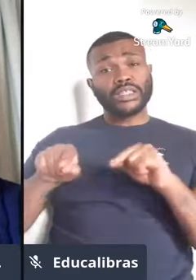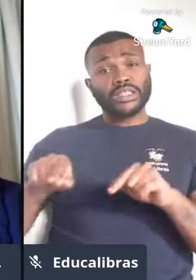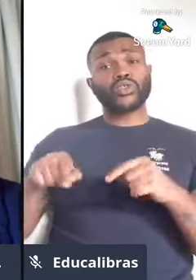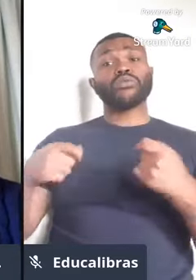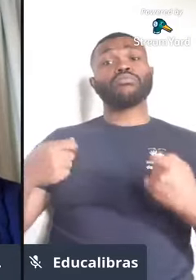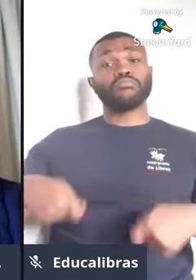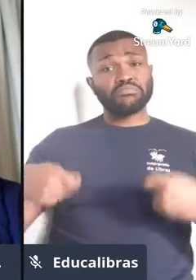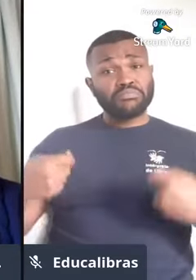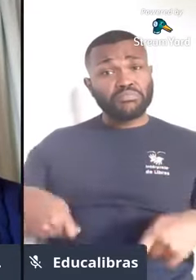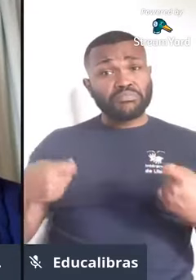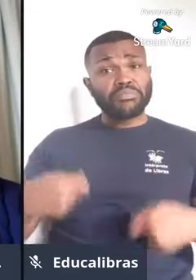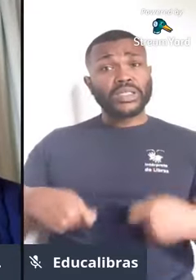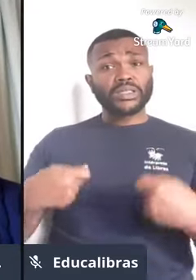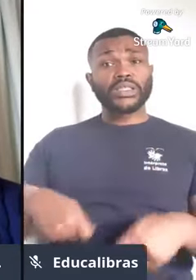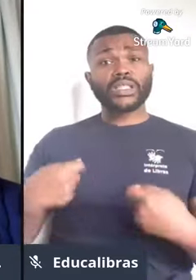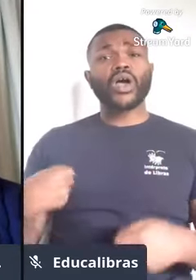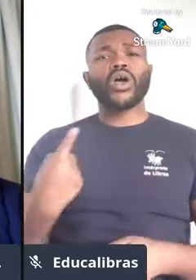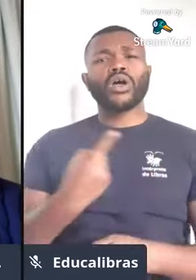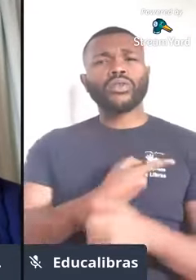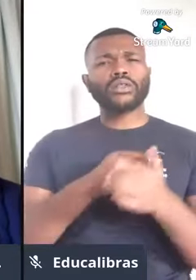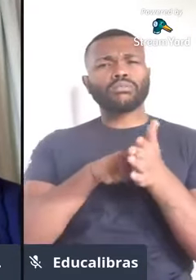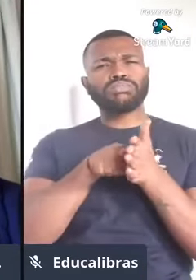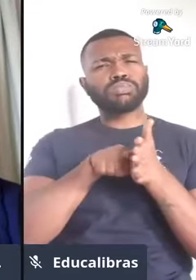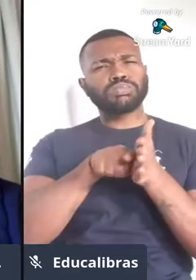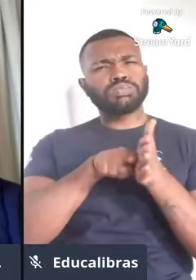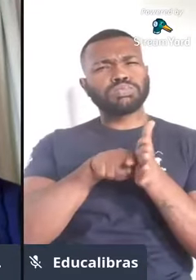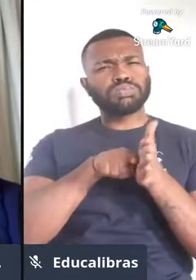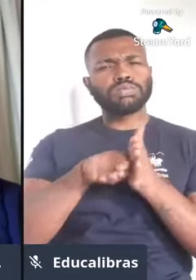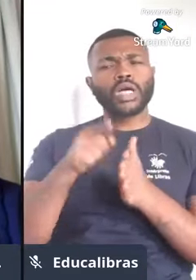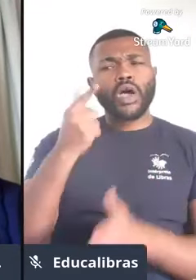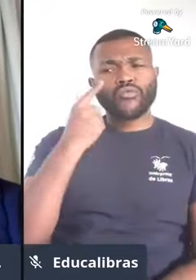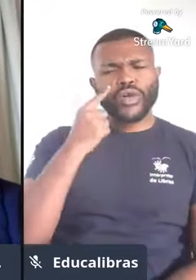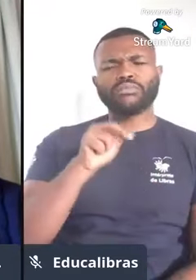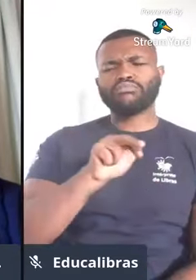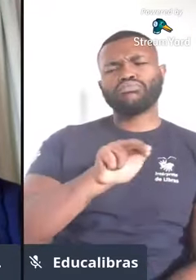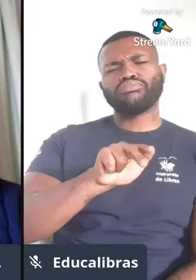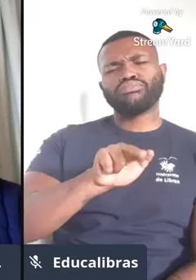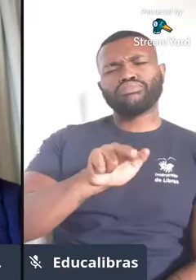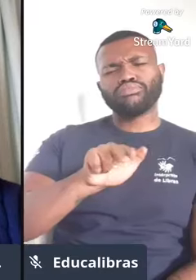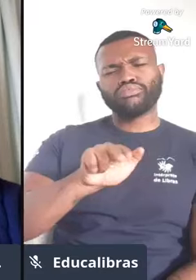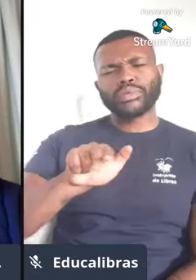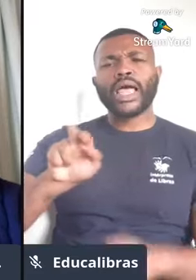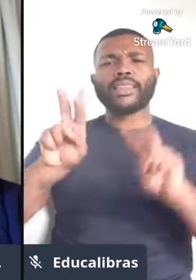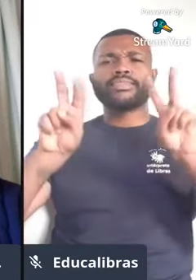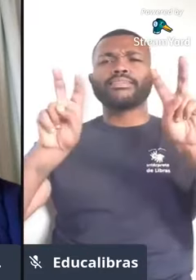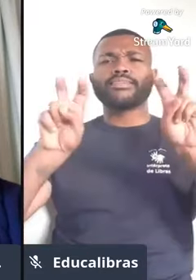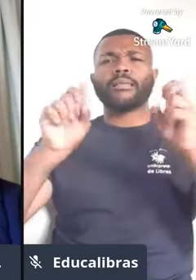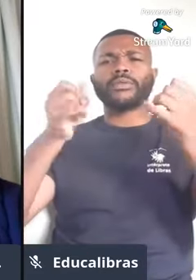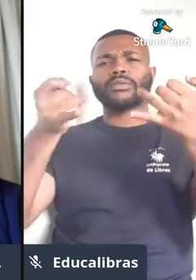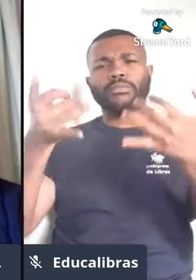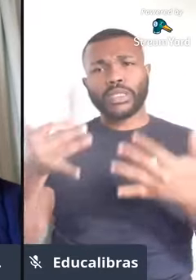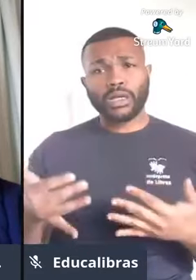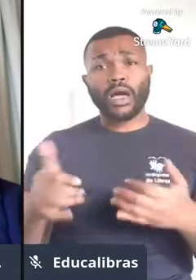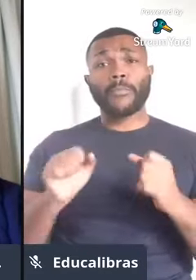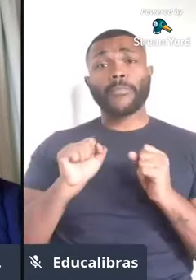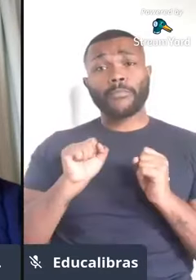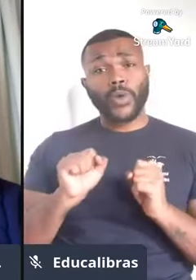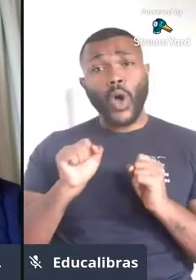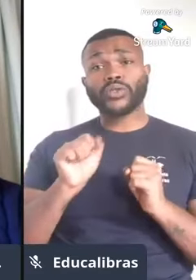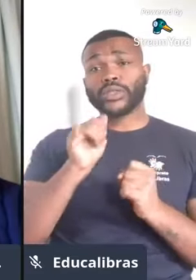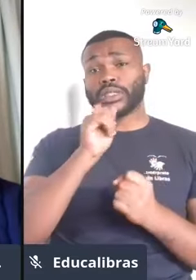nós levantando estas diferentes questões que você destaca, né, que podem ter sido objeto de